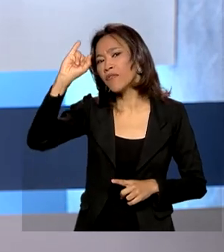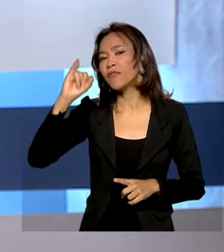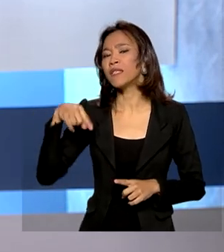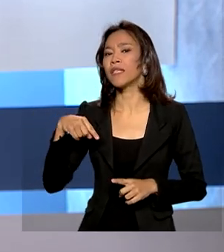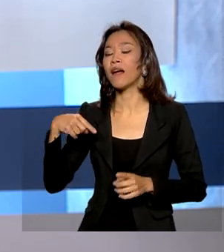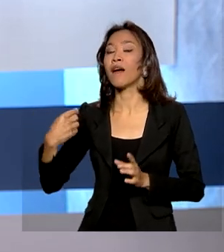negativos